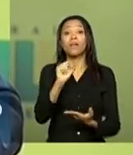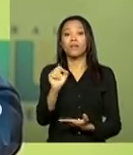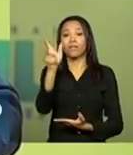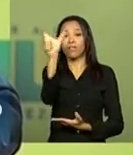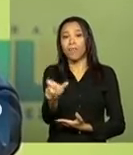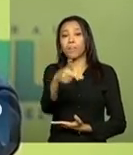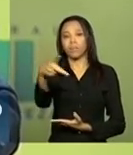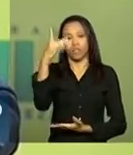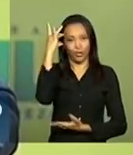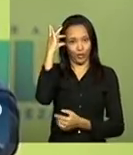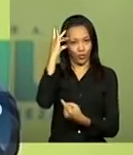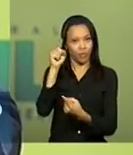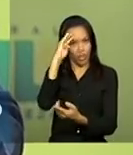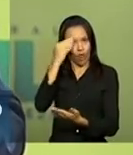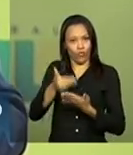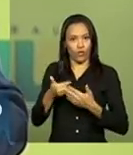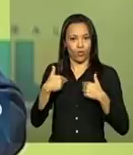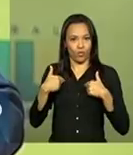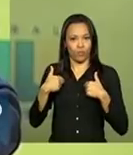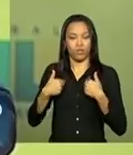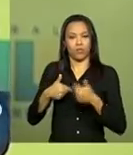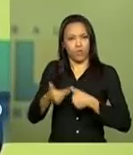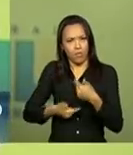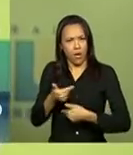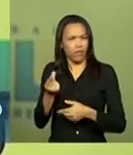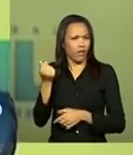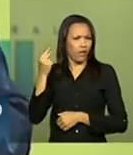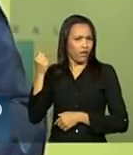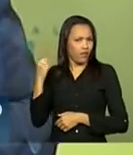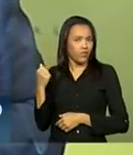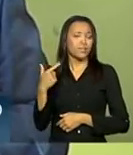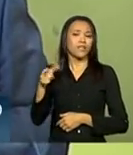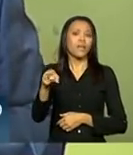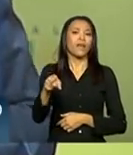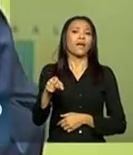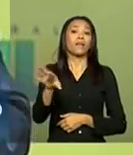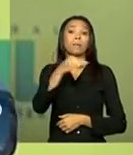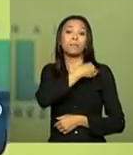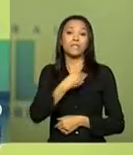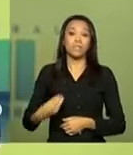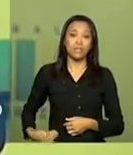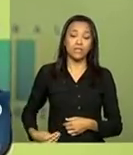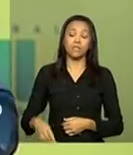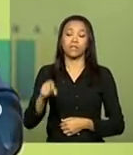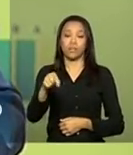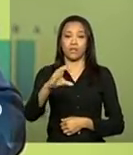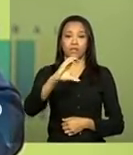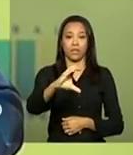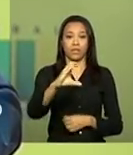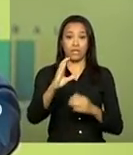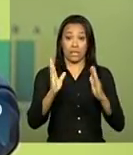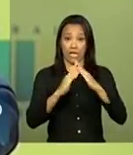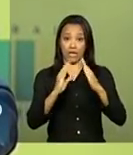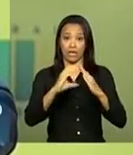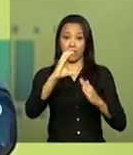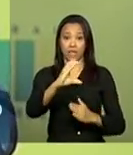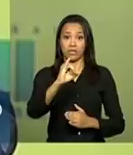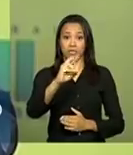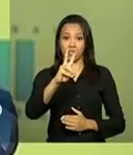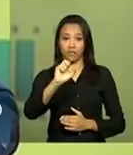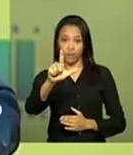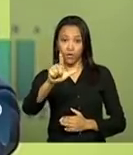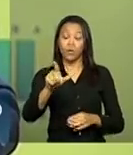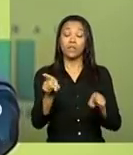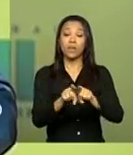que me foi dada, desde a época que ela era ministra da Casa Civil e depois como presidenta da República. Queria agradecer os